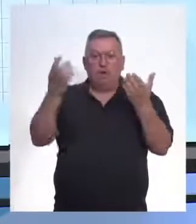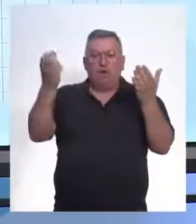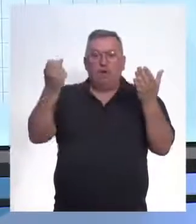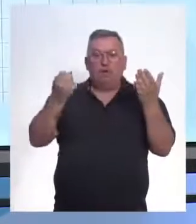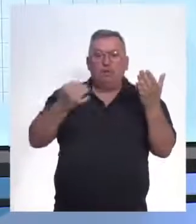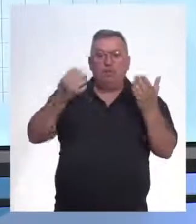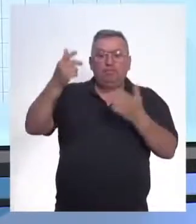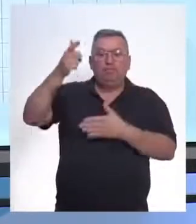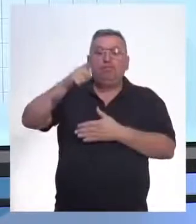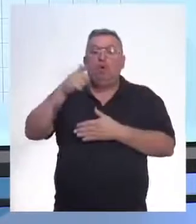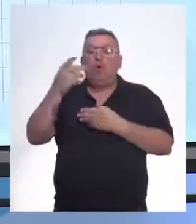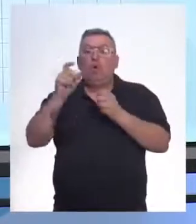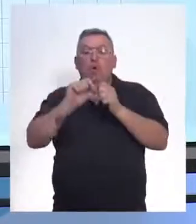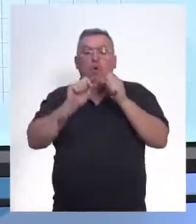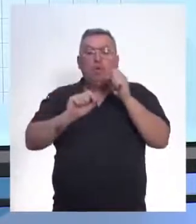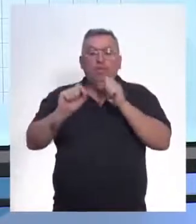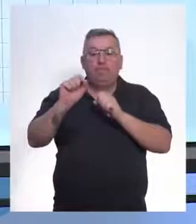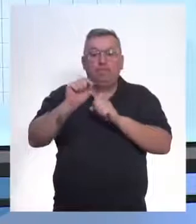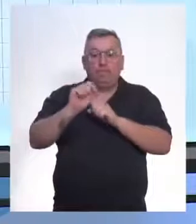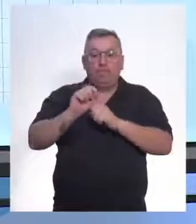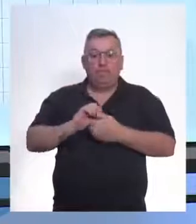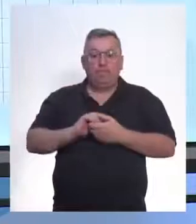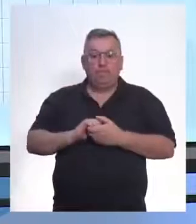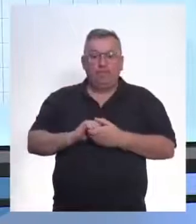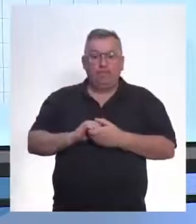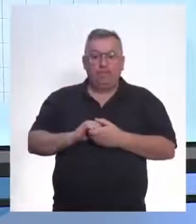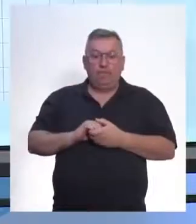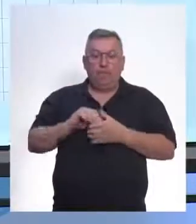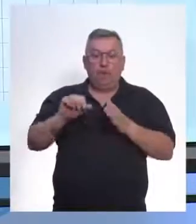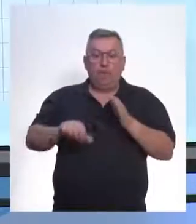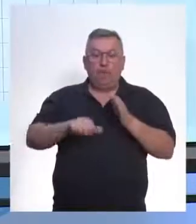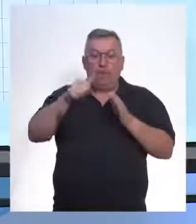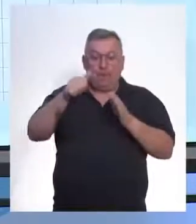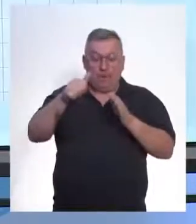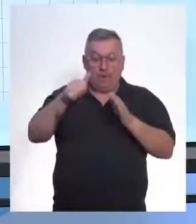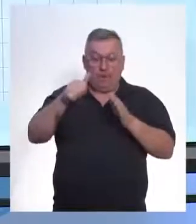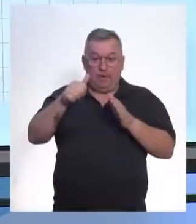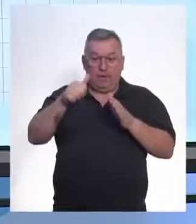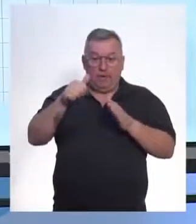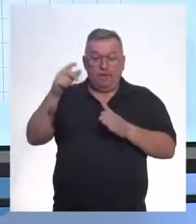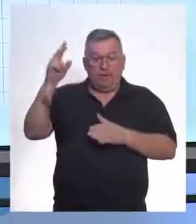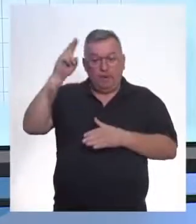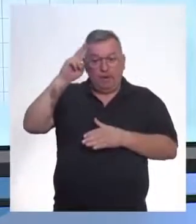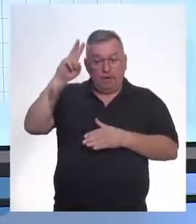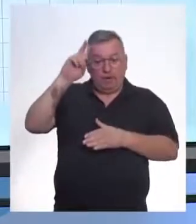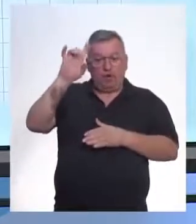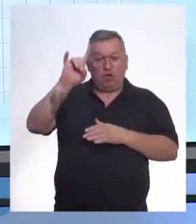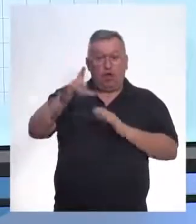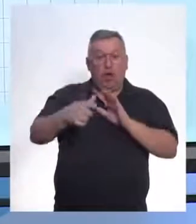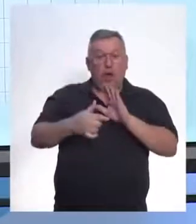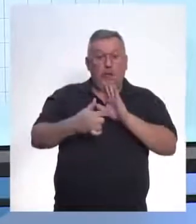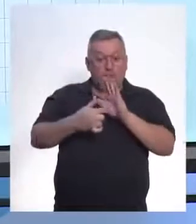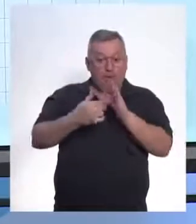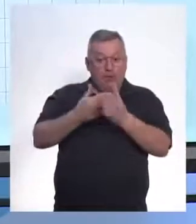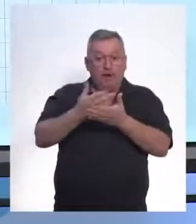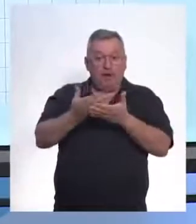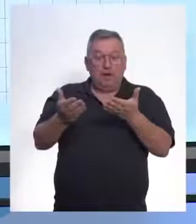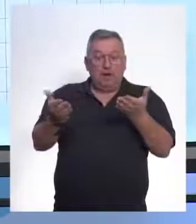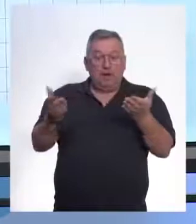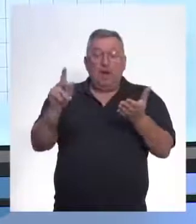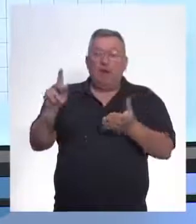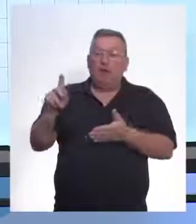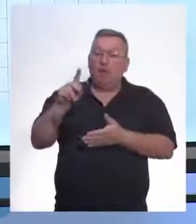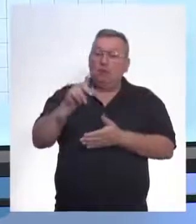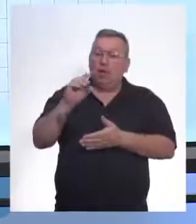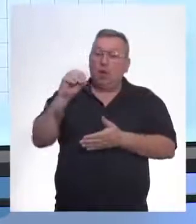explicando novamente como que a gente faz isso. Então, primeiro eu vou retomar, só apresentar para vocês a que o